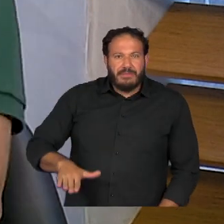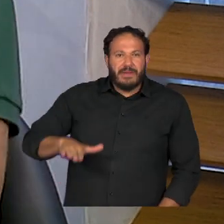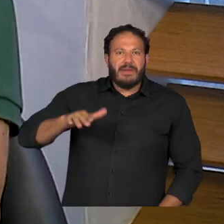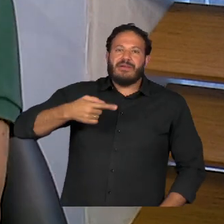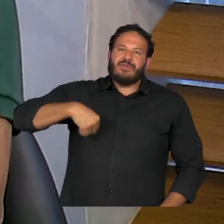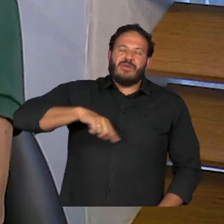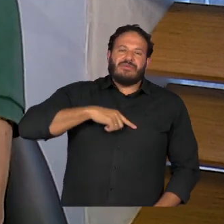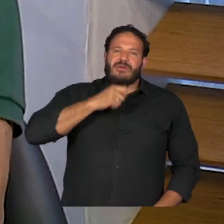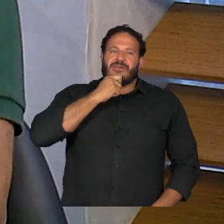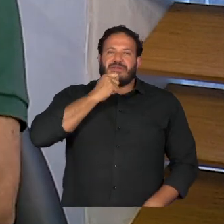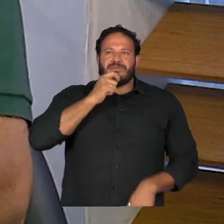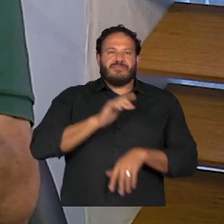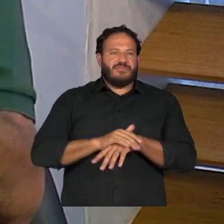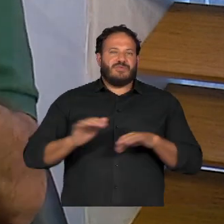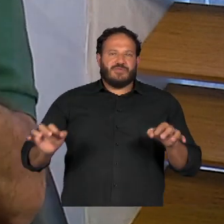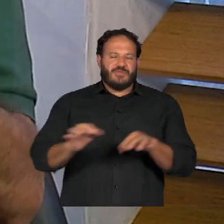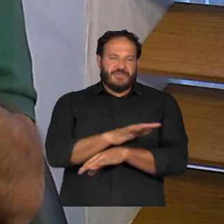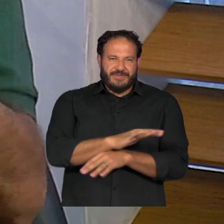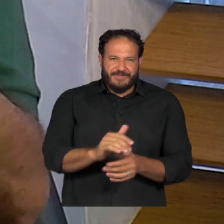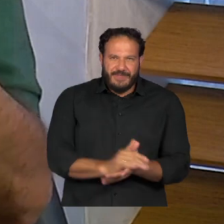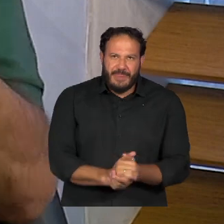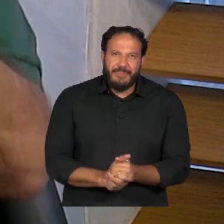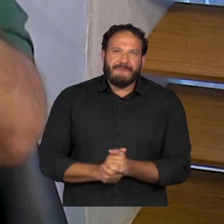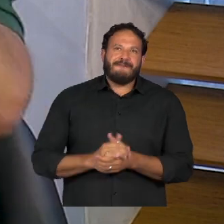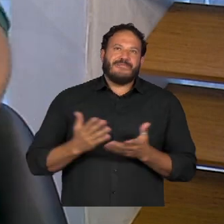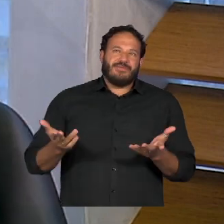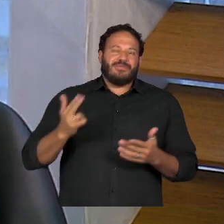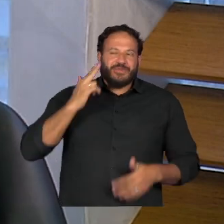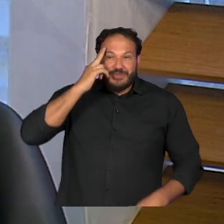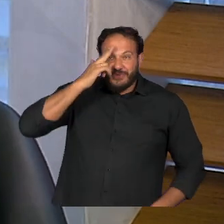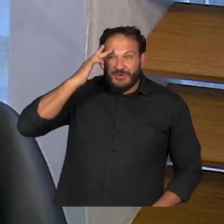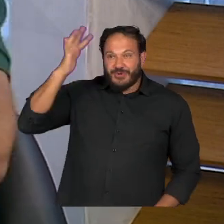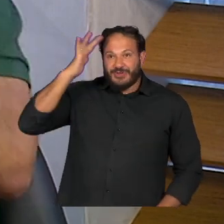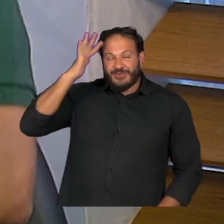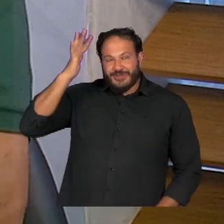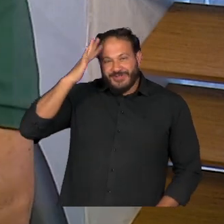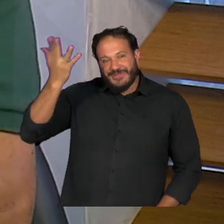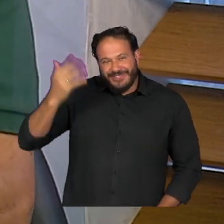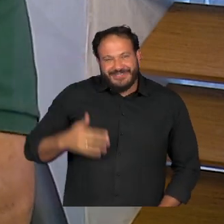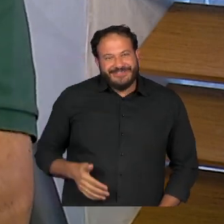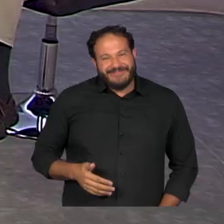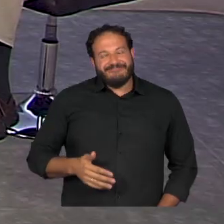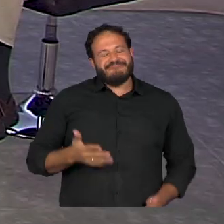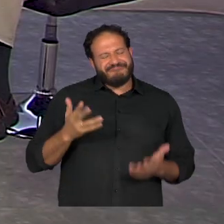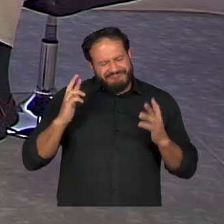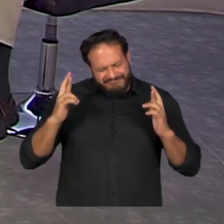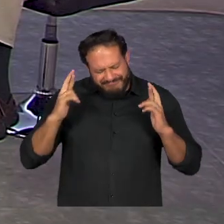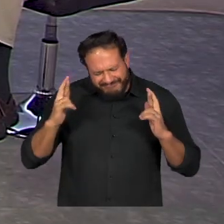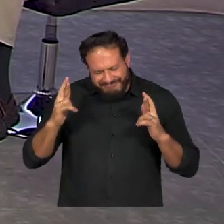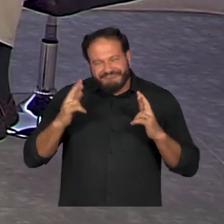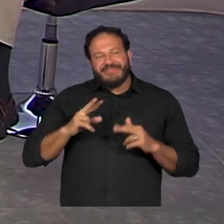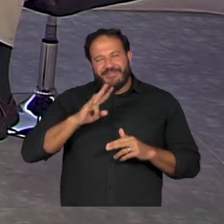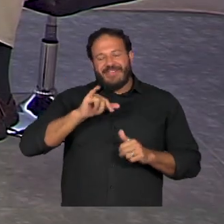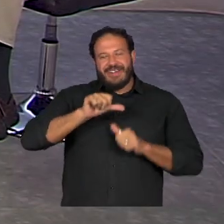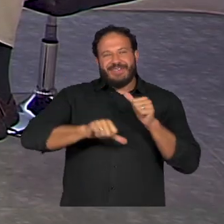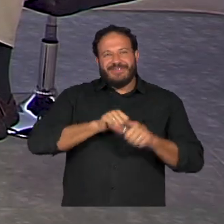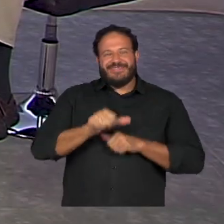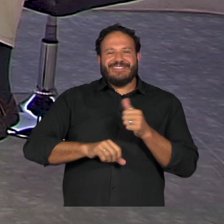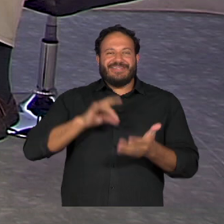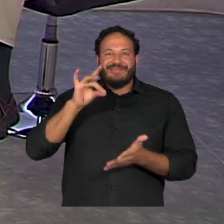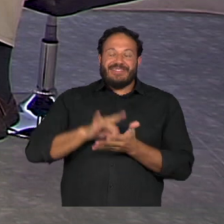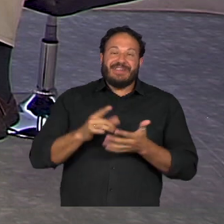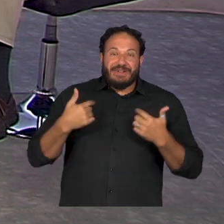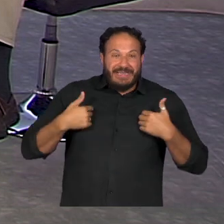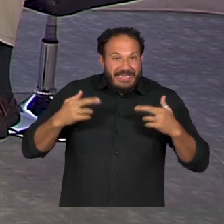cobrimos Então sonh sonh são mas que serão realizados Espero que sejam